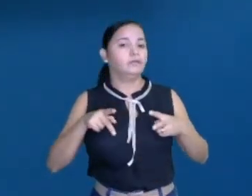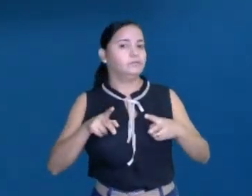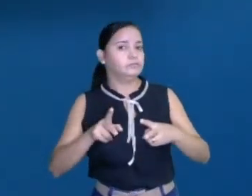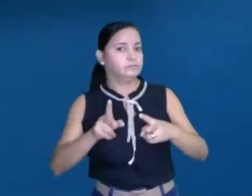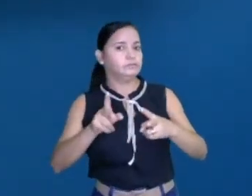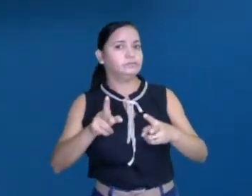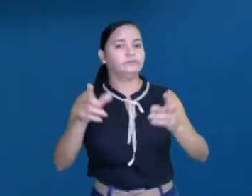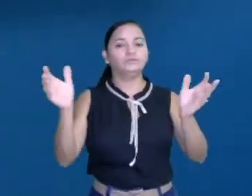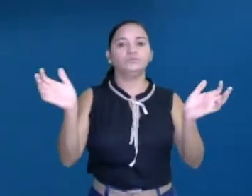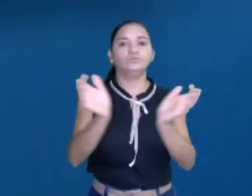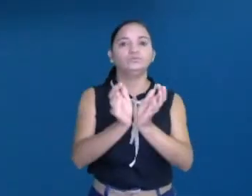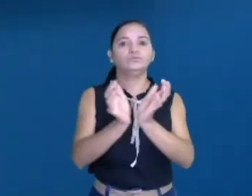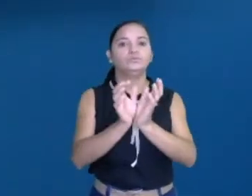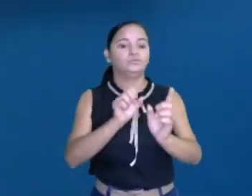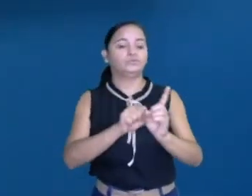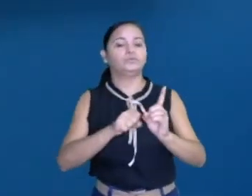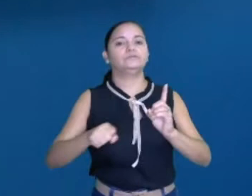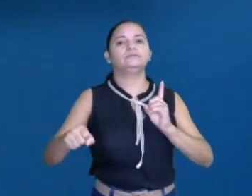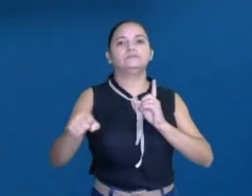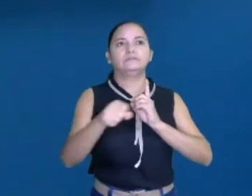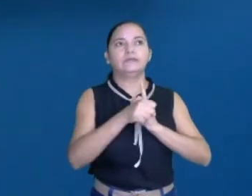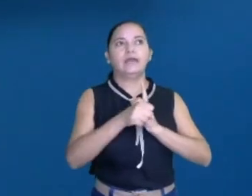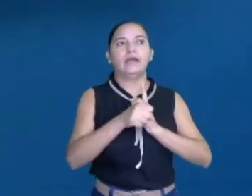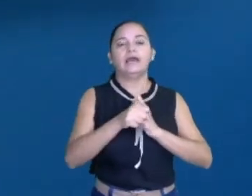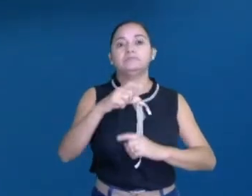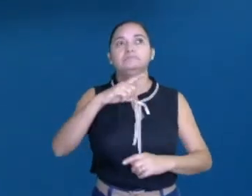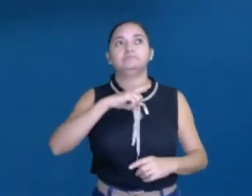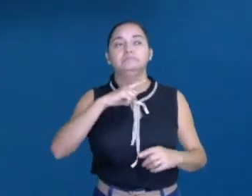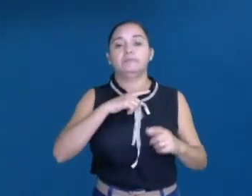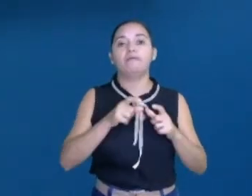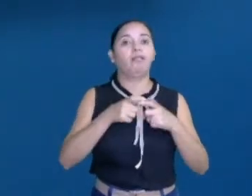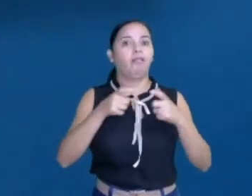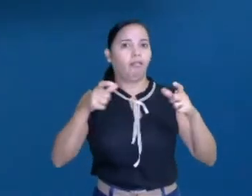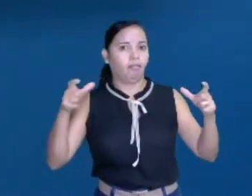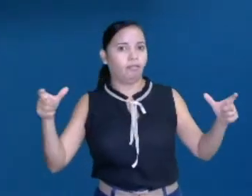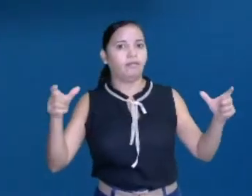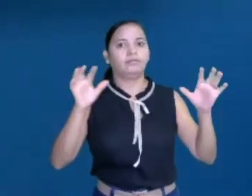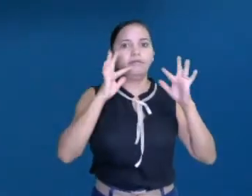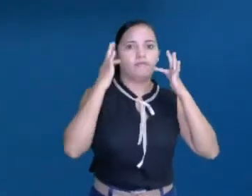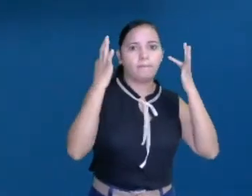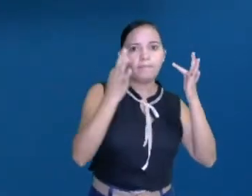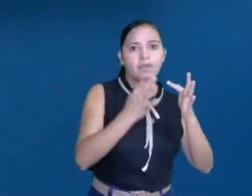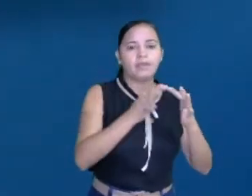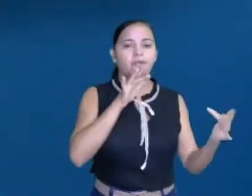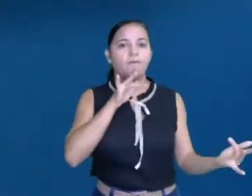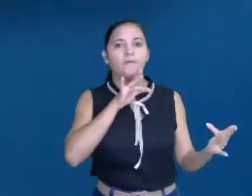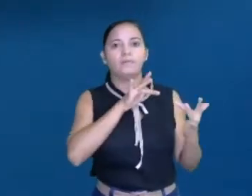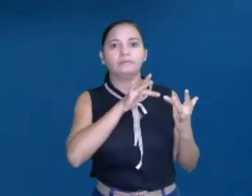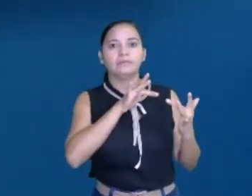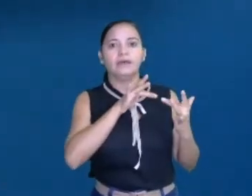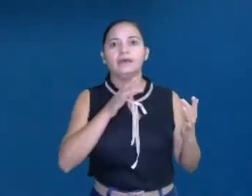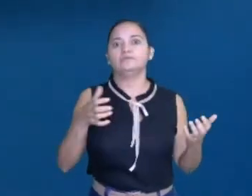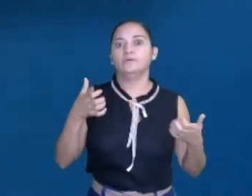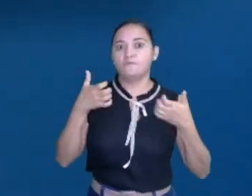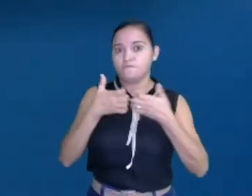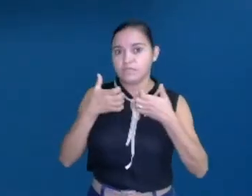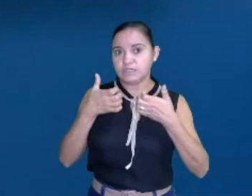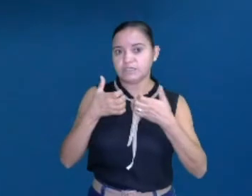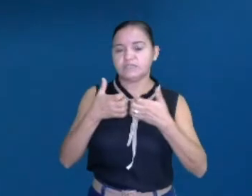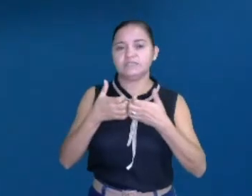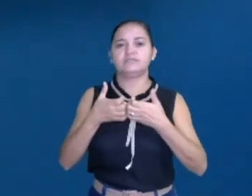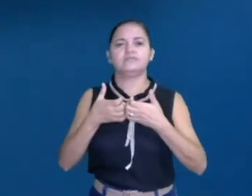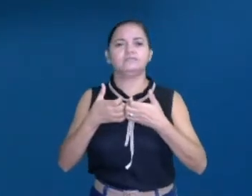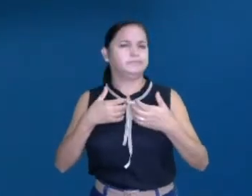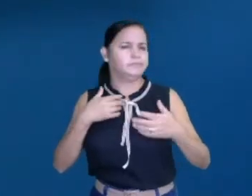grupo social, geralmente, eles são longos, como os de família, os contatos com a família, com os vizinhos e